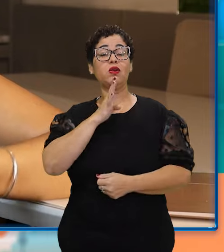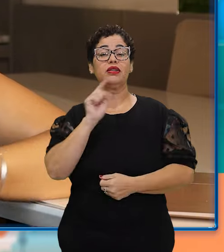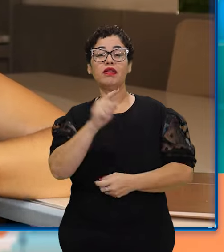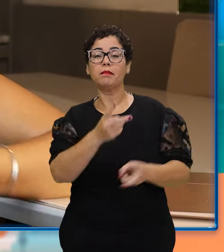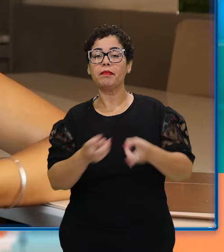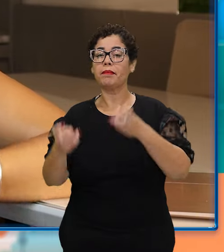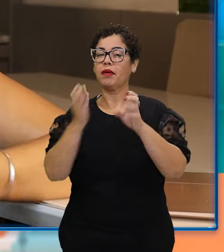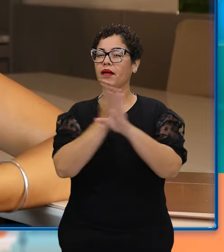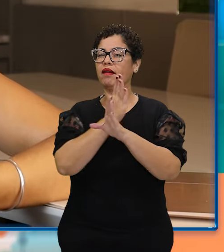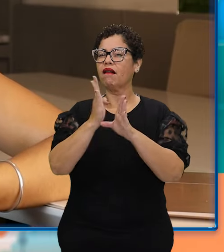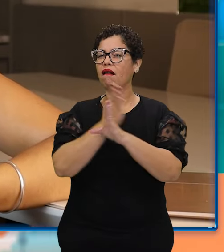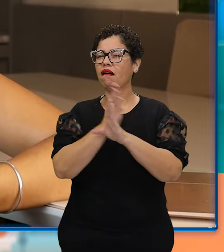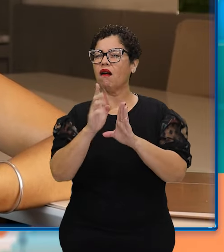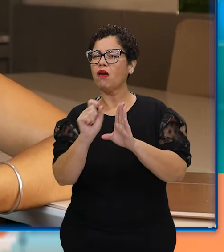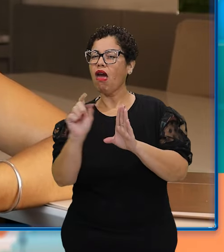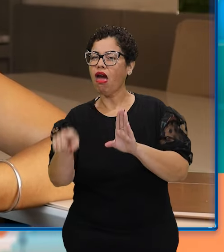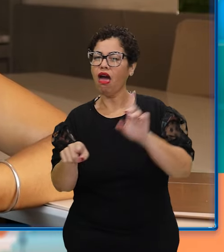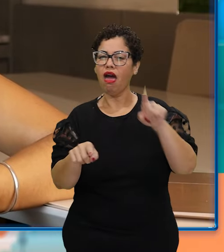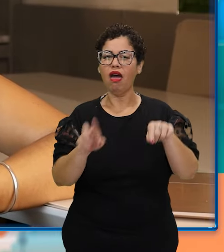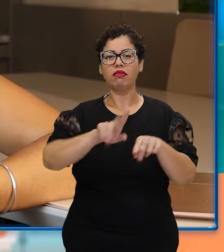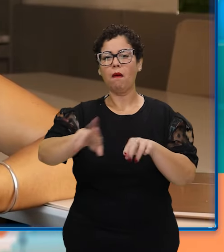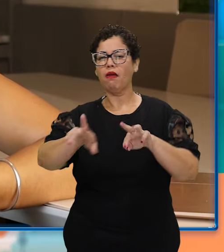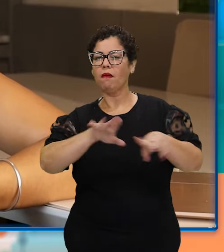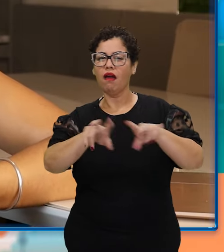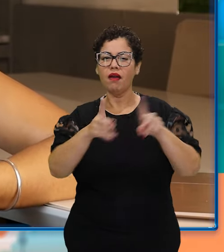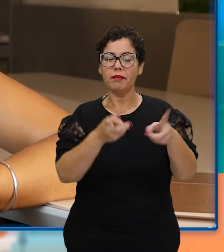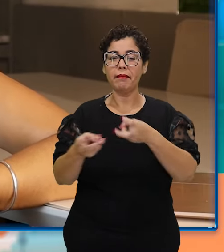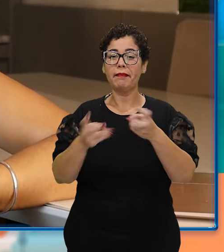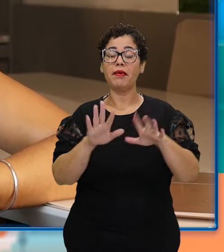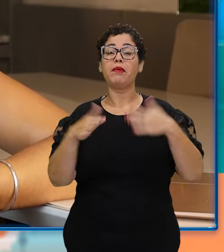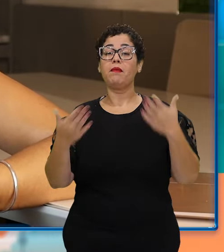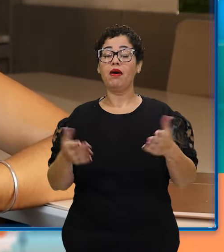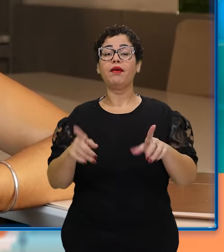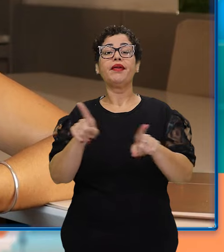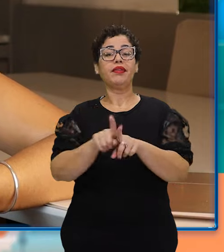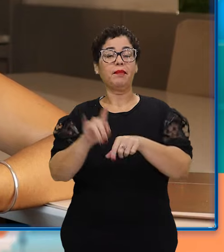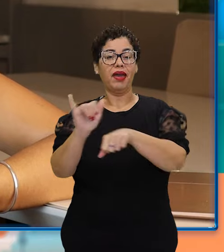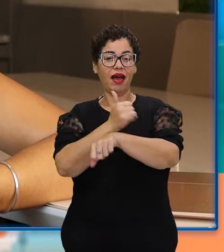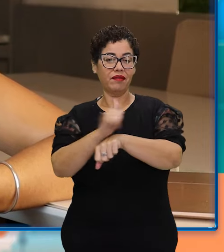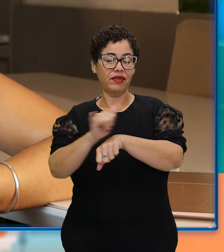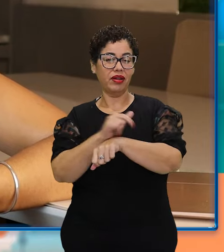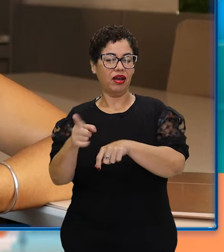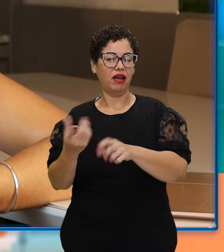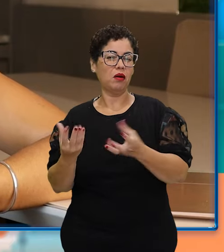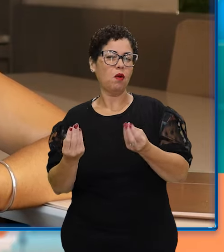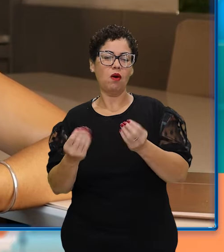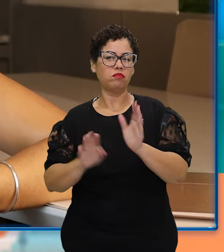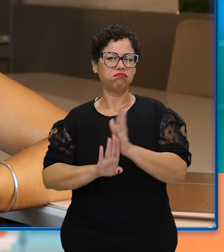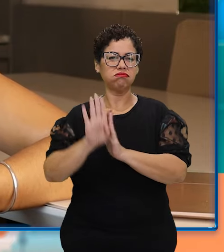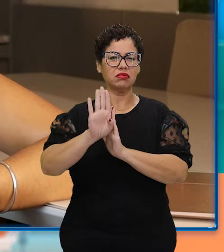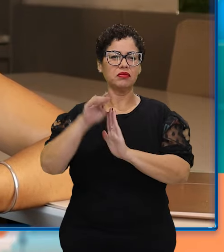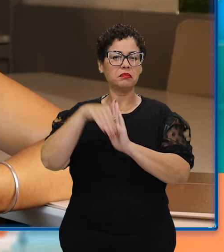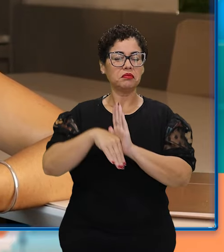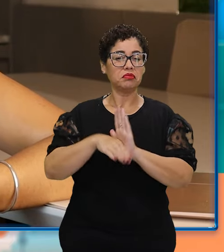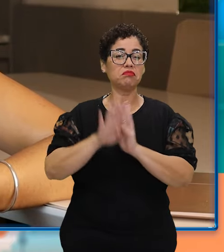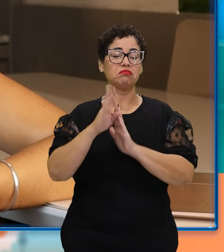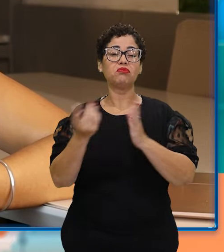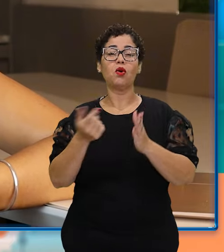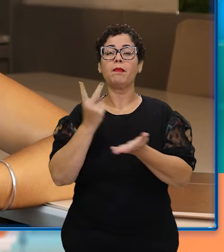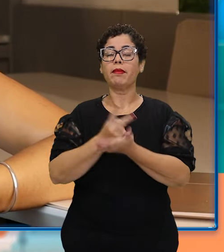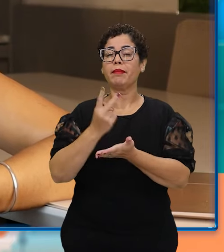sinais para poder diferenciar de um funcionamento típico e principalmente avaliar a intensidade, a persistência